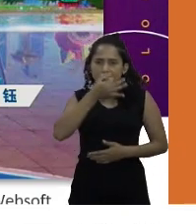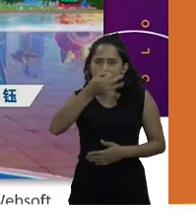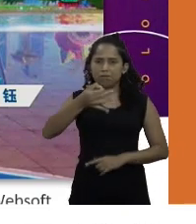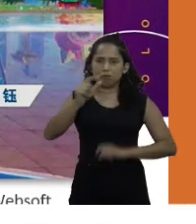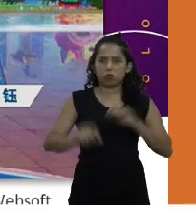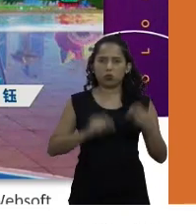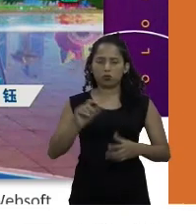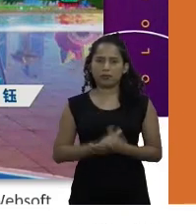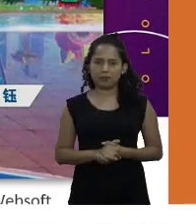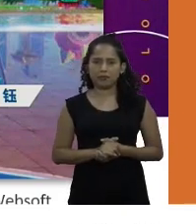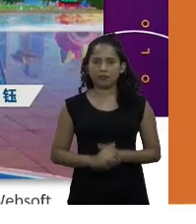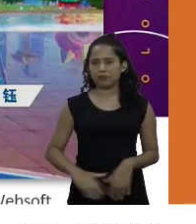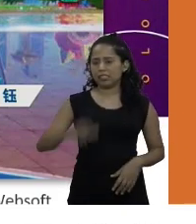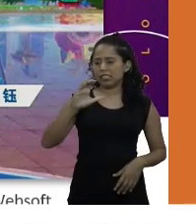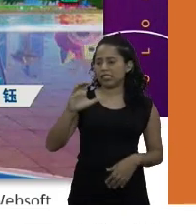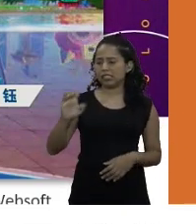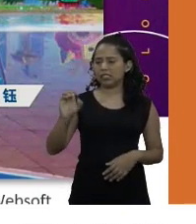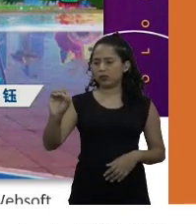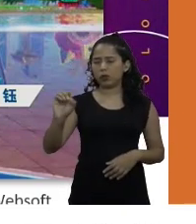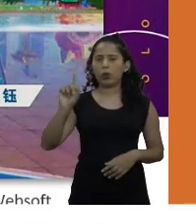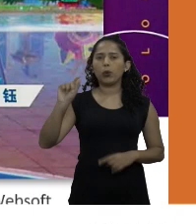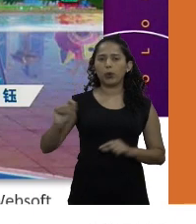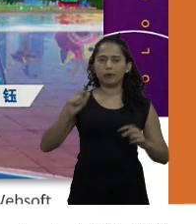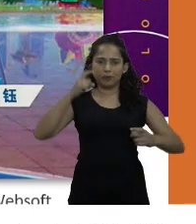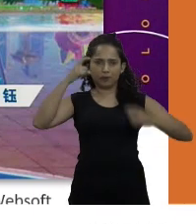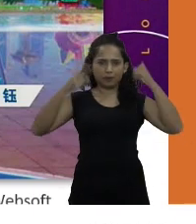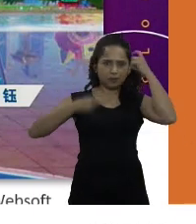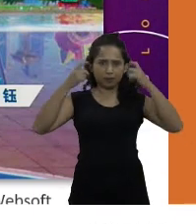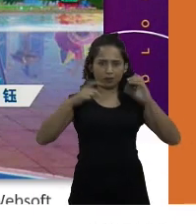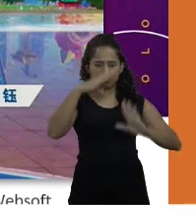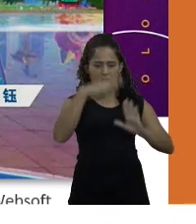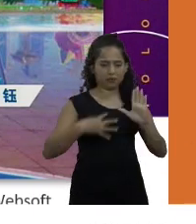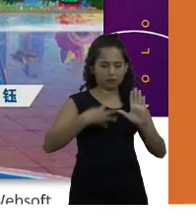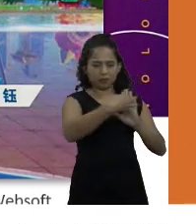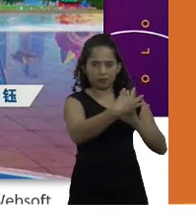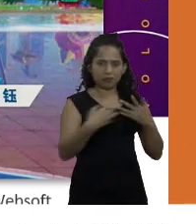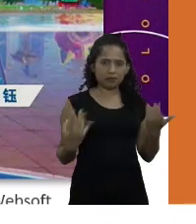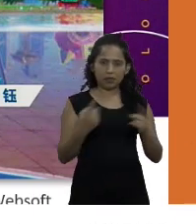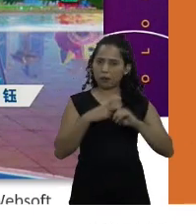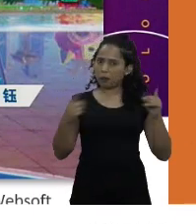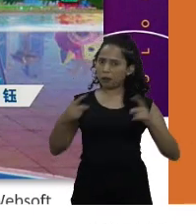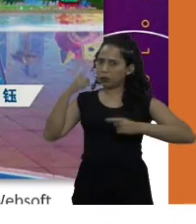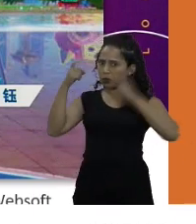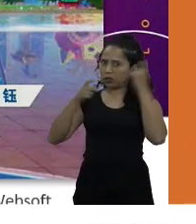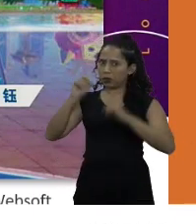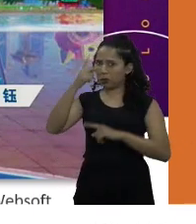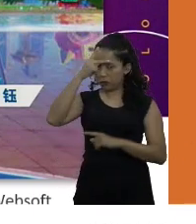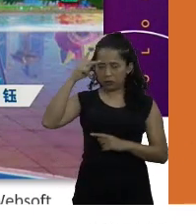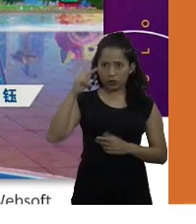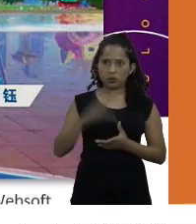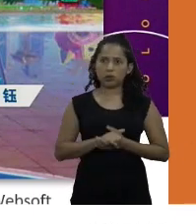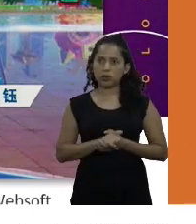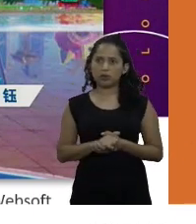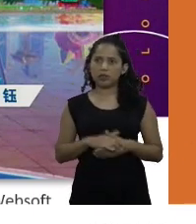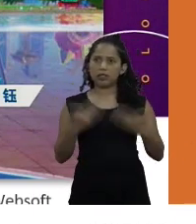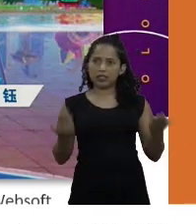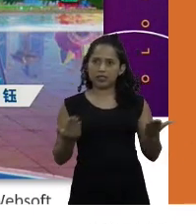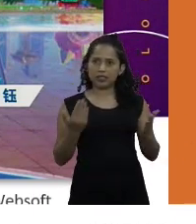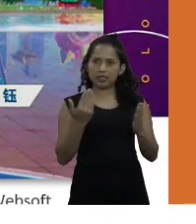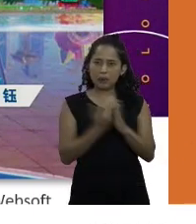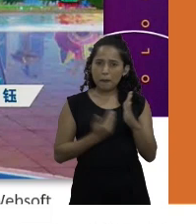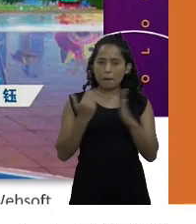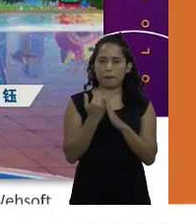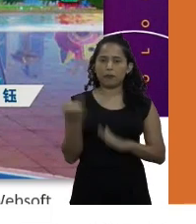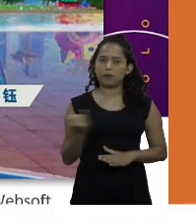seguinte. Os CEOs estão demasiadamente preocupados com as planilhas e não estão preocupados com as pessoas. E o mais